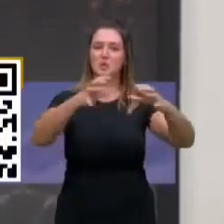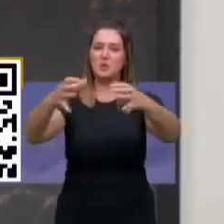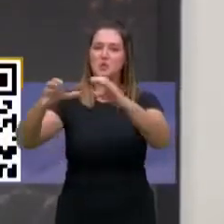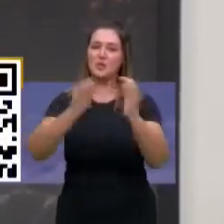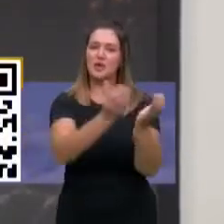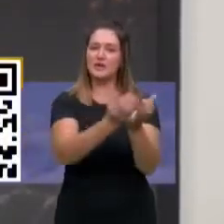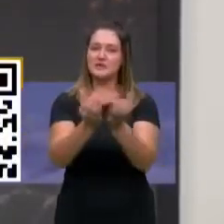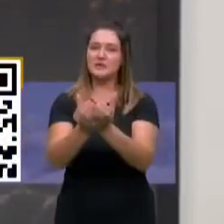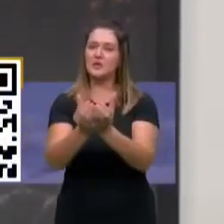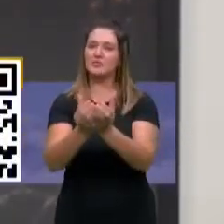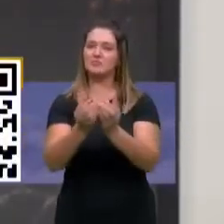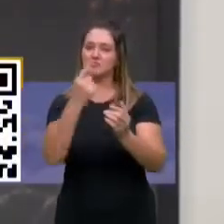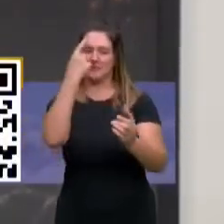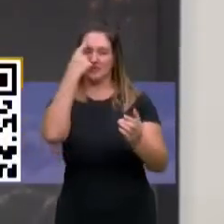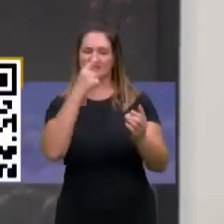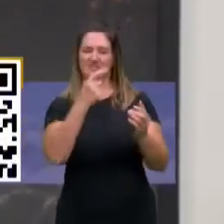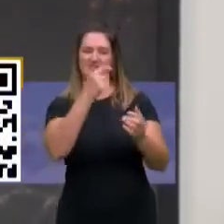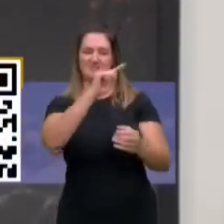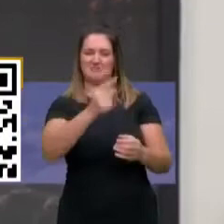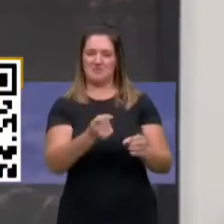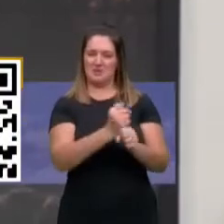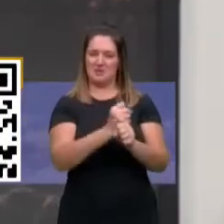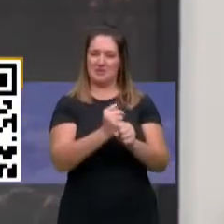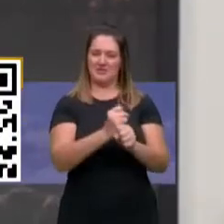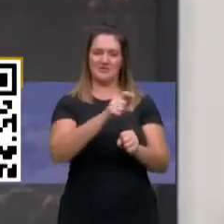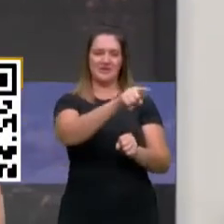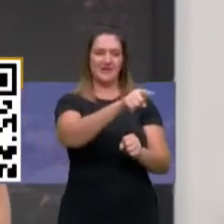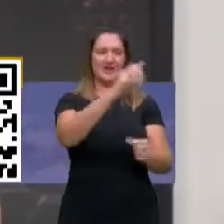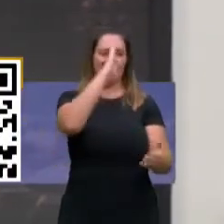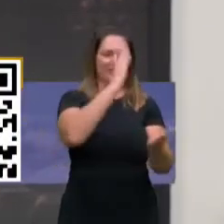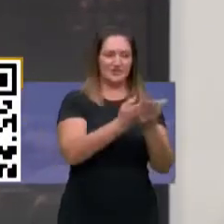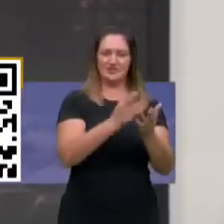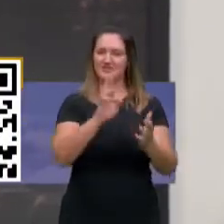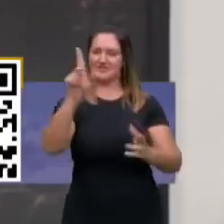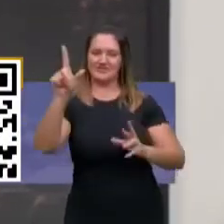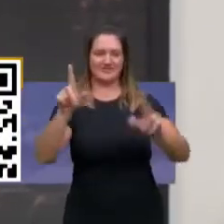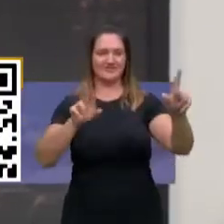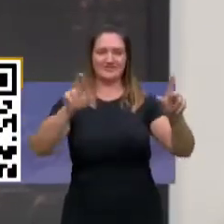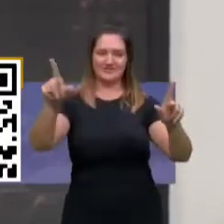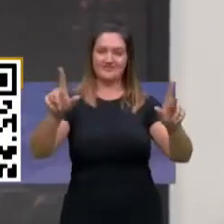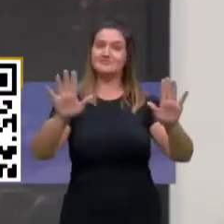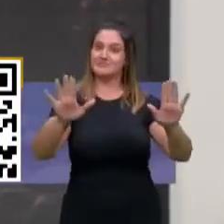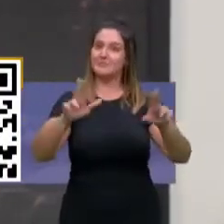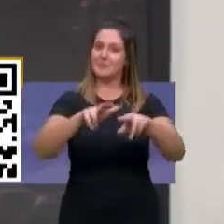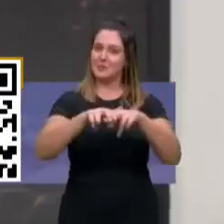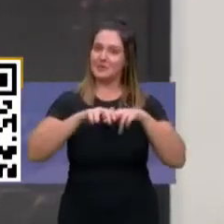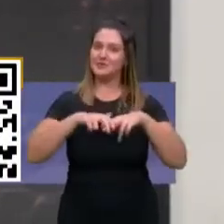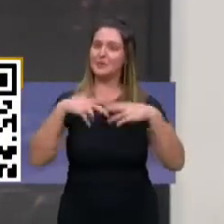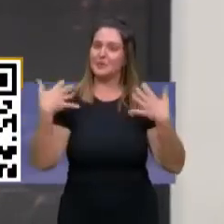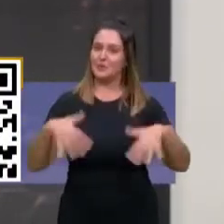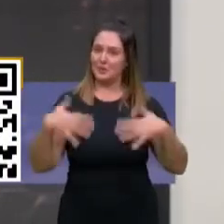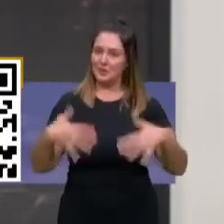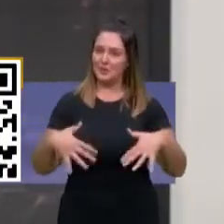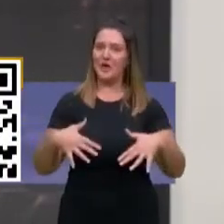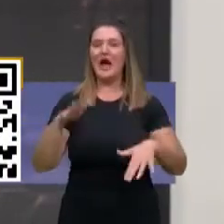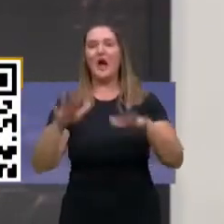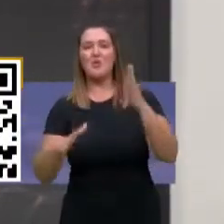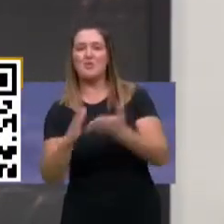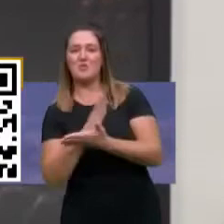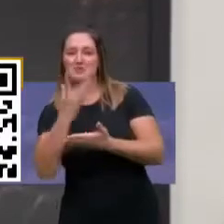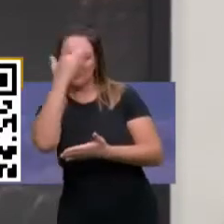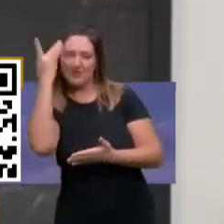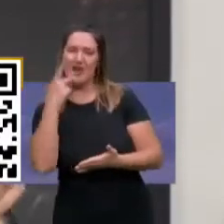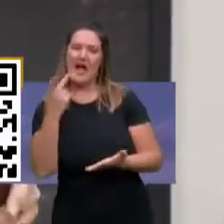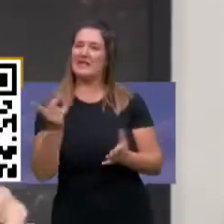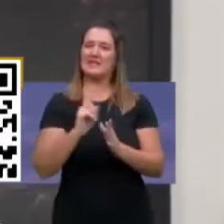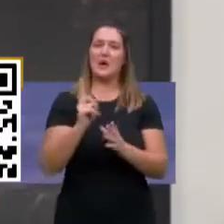de cristãos sobre o livro do Apocalipse. É justamente o tema que o pastor falou aqui, é o tema dos mil anos. Alguns dizem que esses mil anos